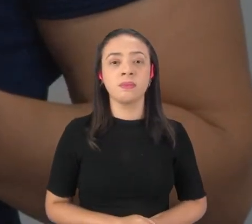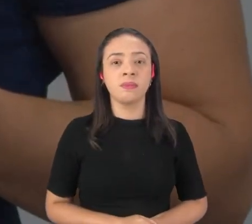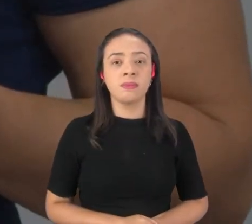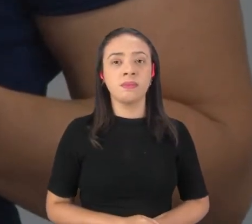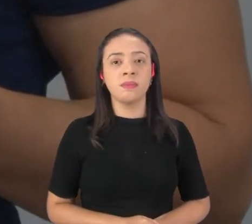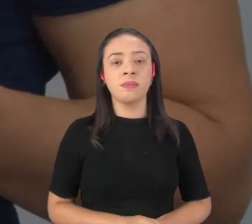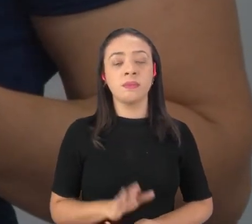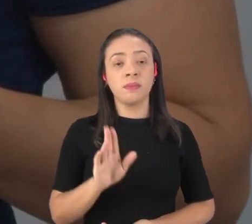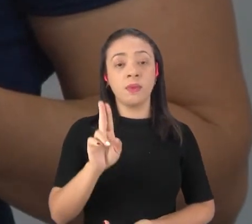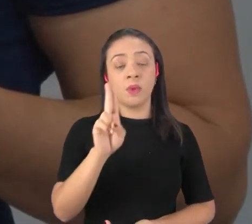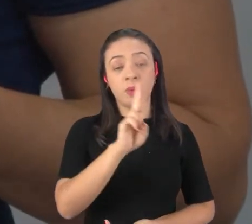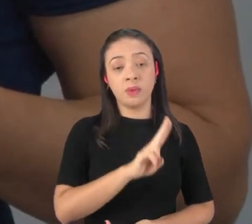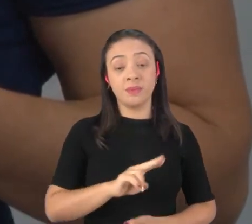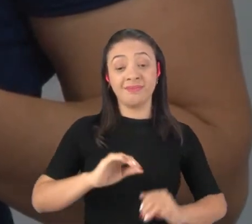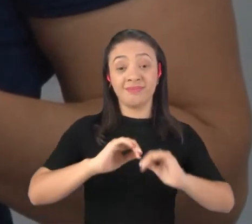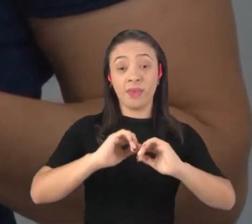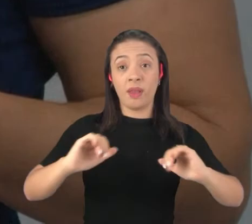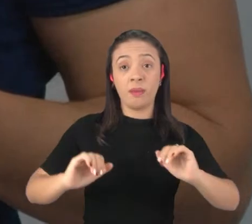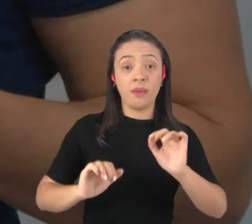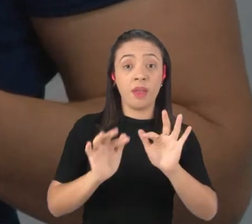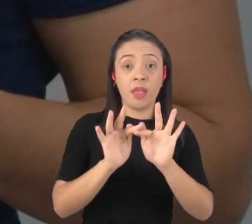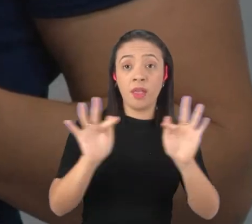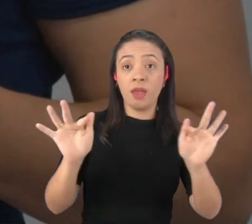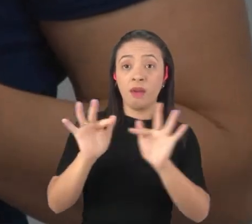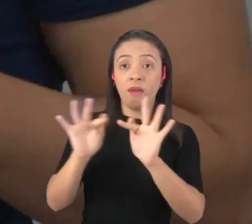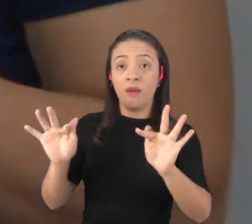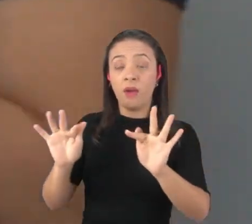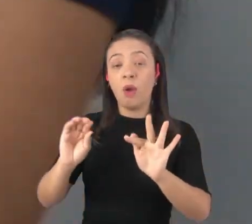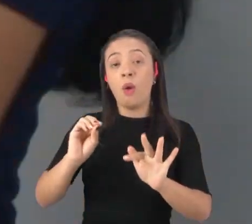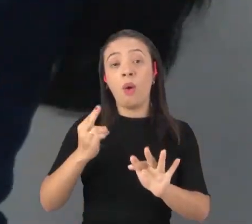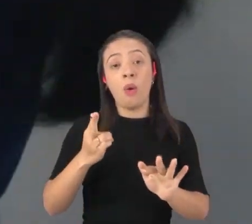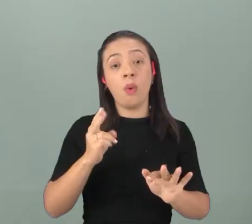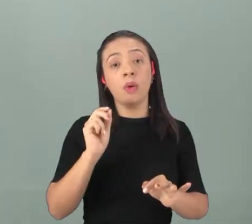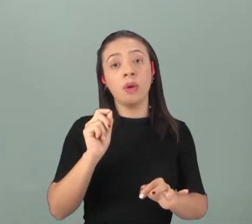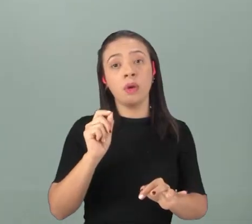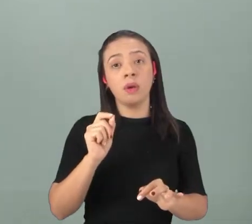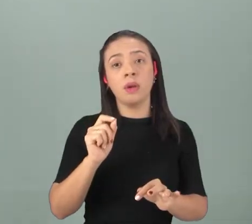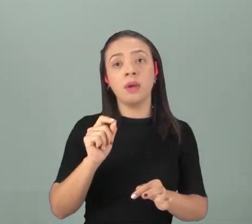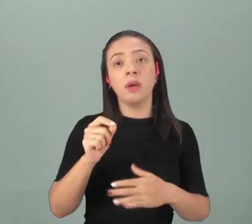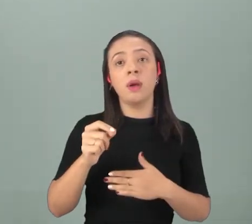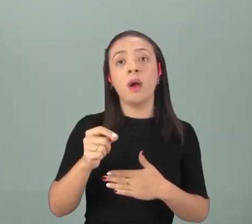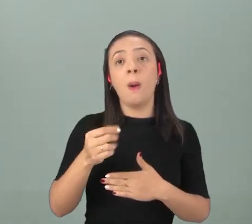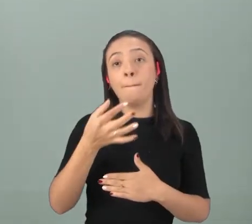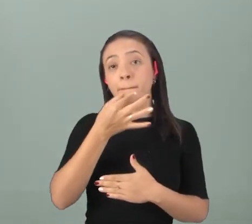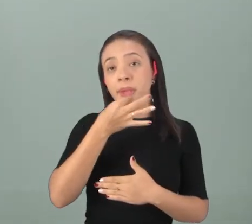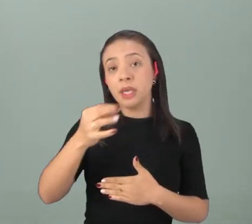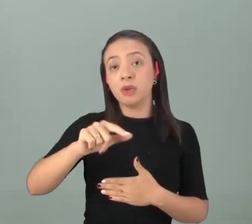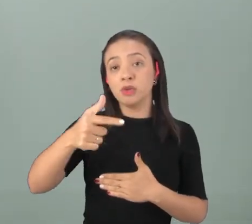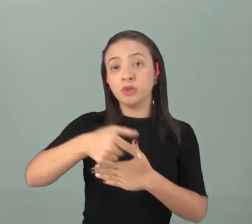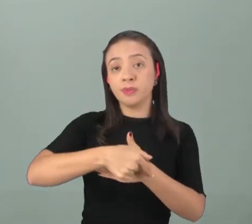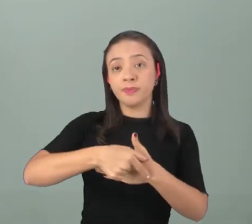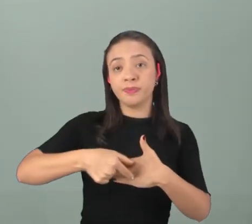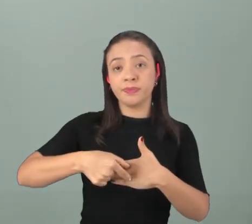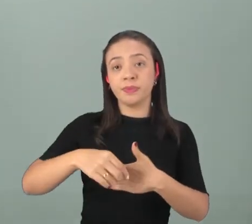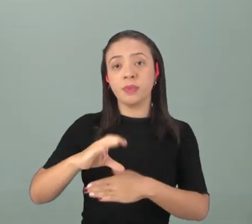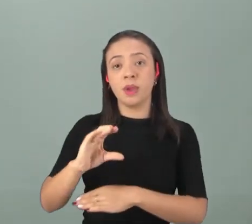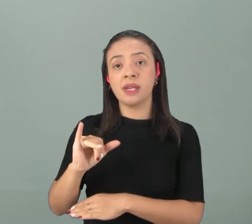aqui, ó. Isolar frases ou expressões que digam uma citação direta. Então, eu vou puxando aqui a próxima